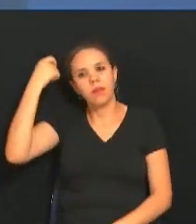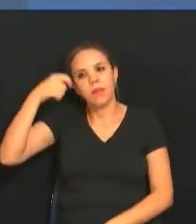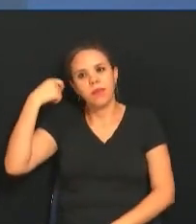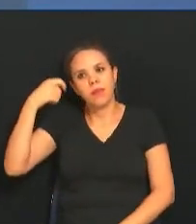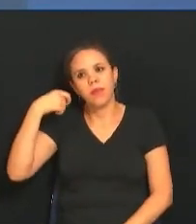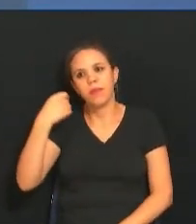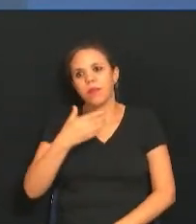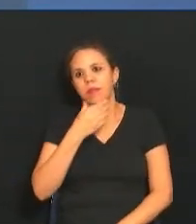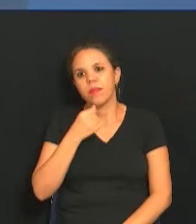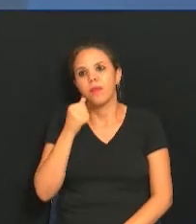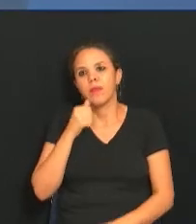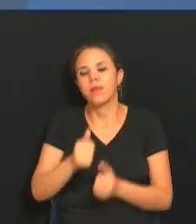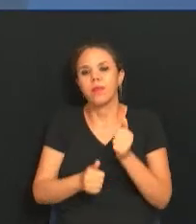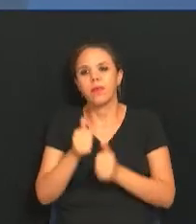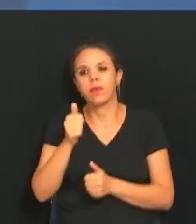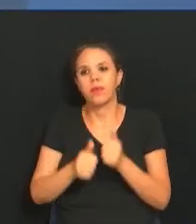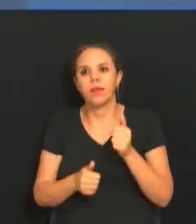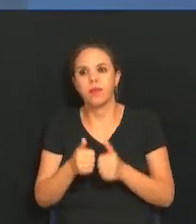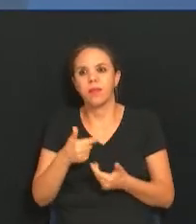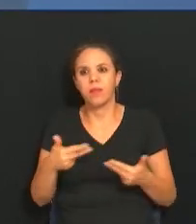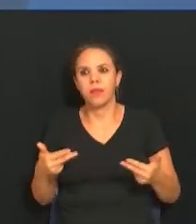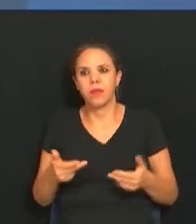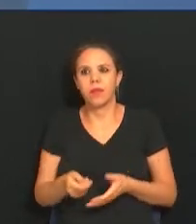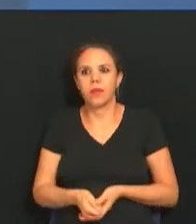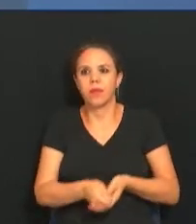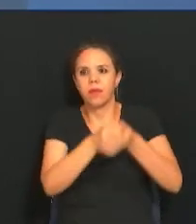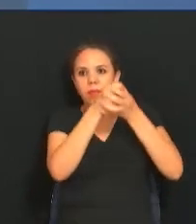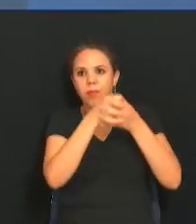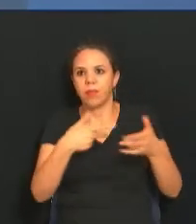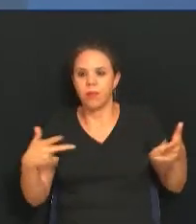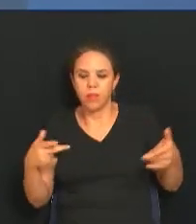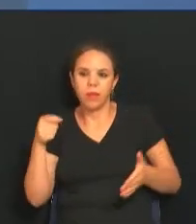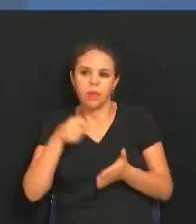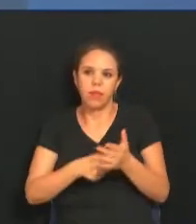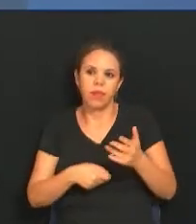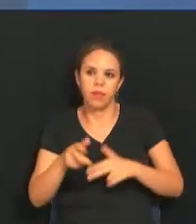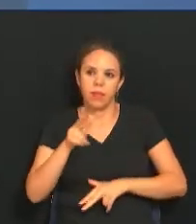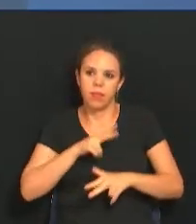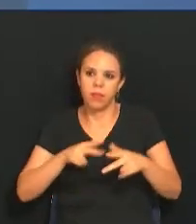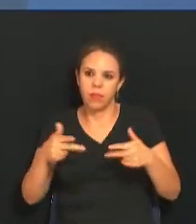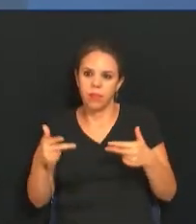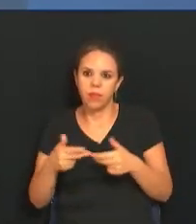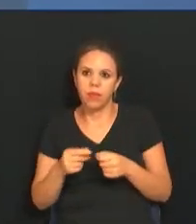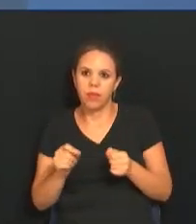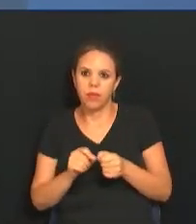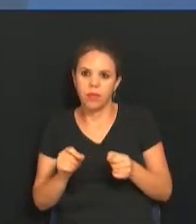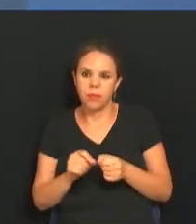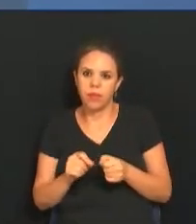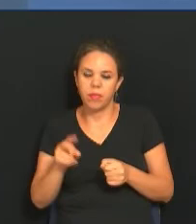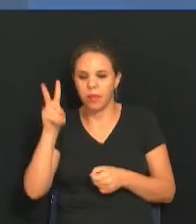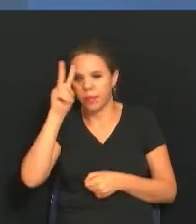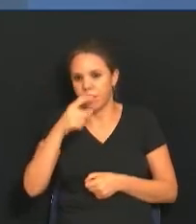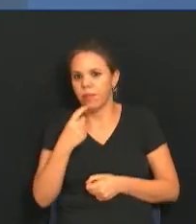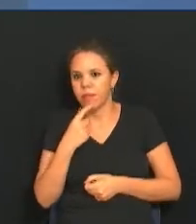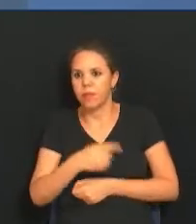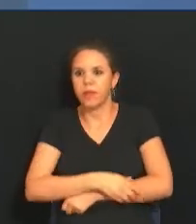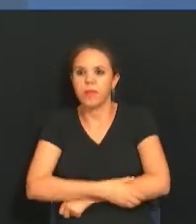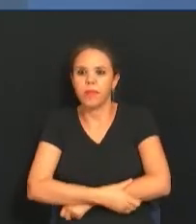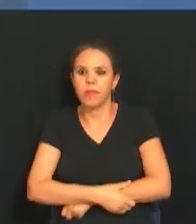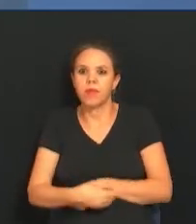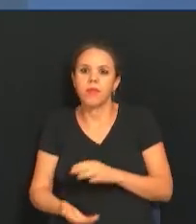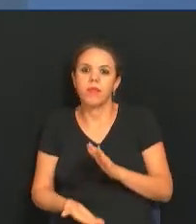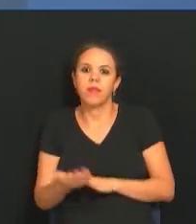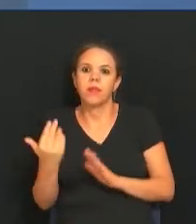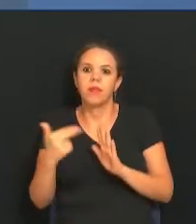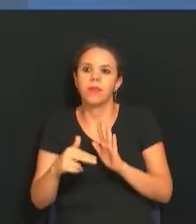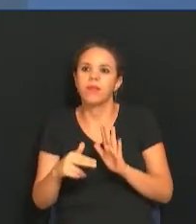atrizes, jogadores de futebol, de vôlei, basquete, lutadores e tantos outros que fizeram a história da cidade de Campinas, levaram o nome da cidade de